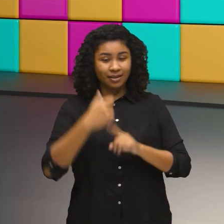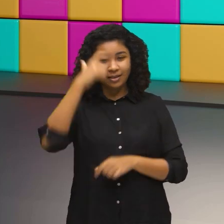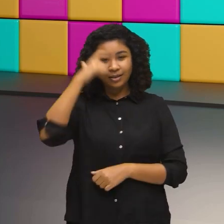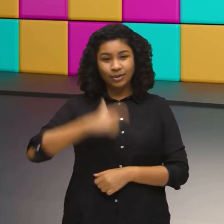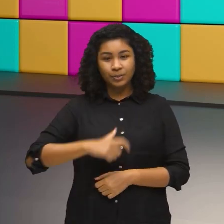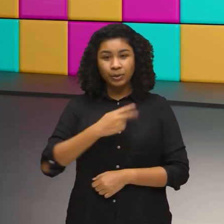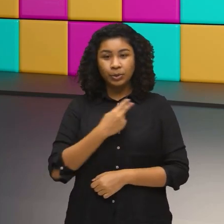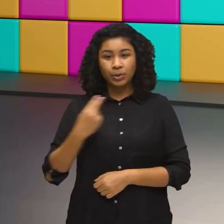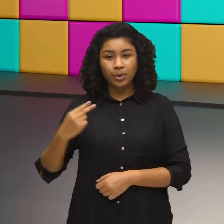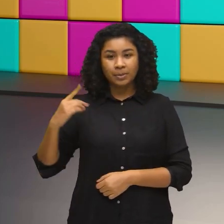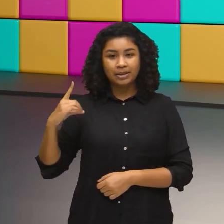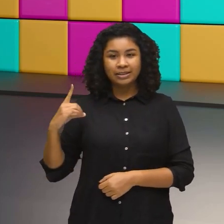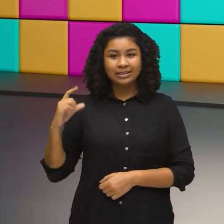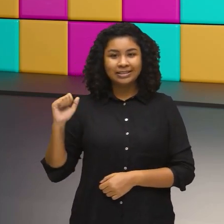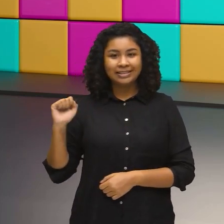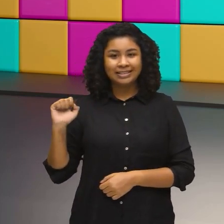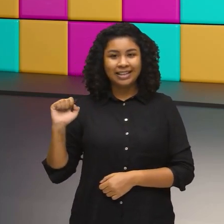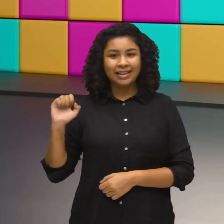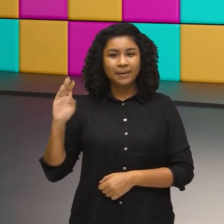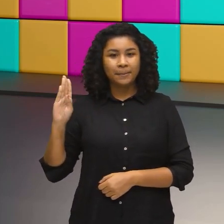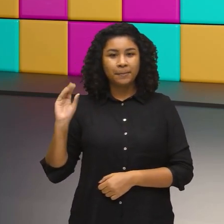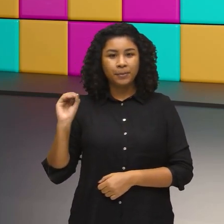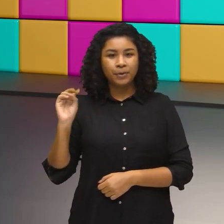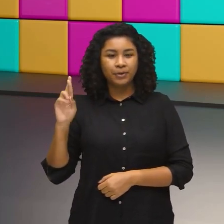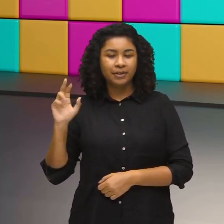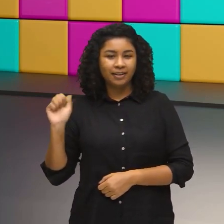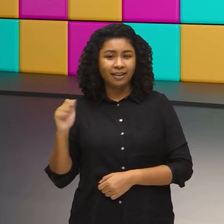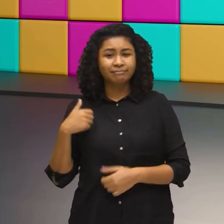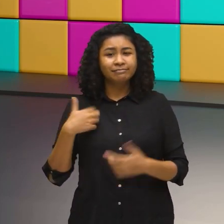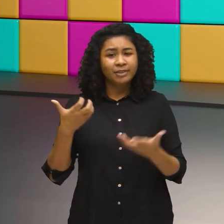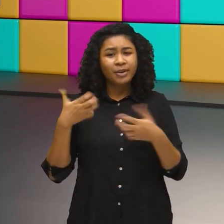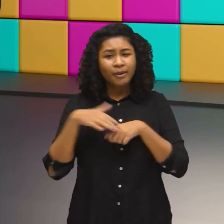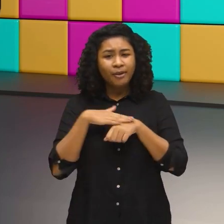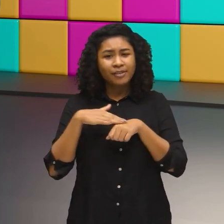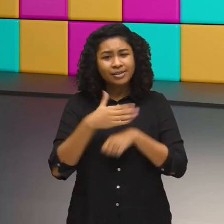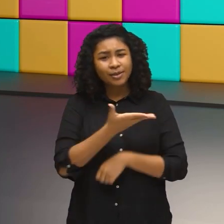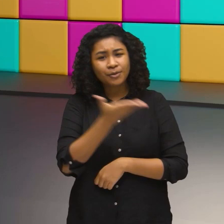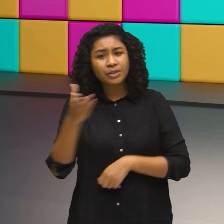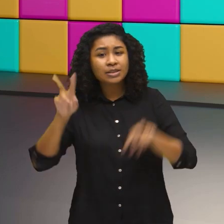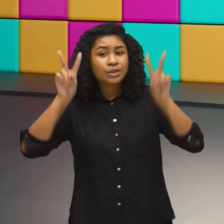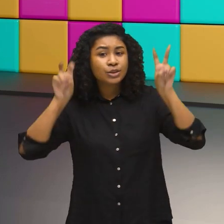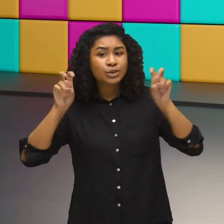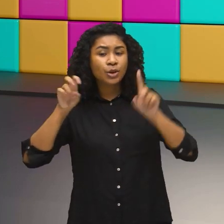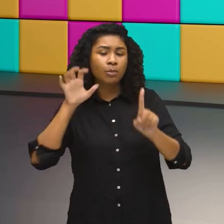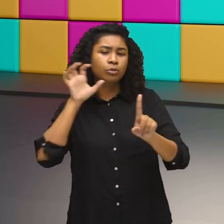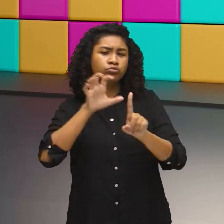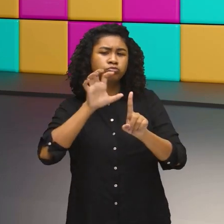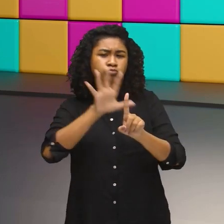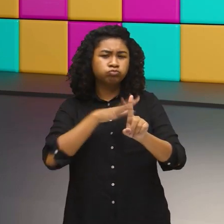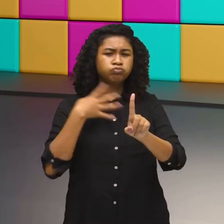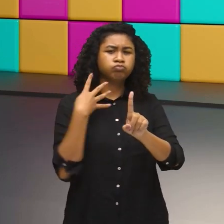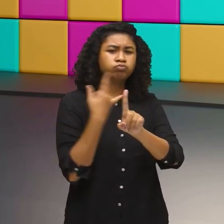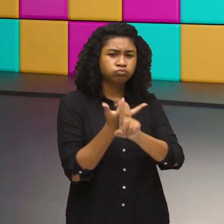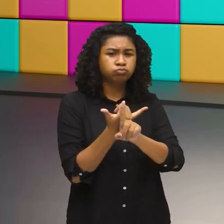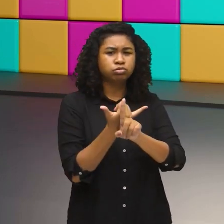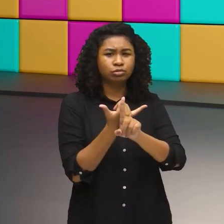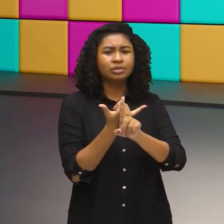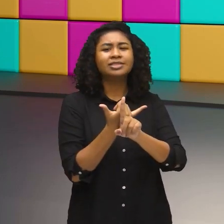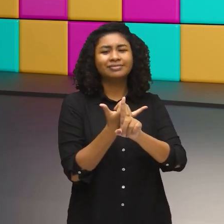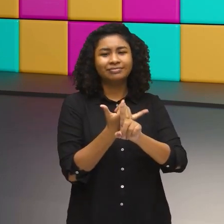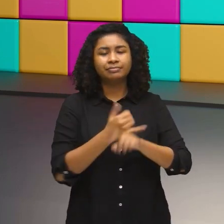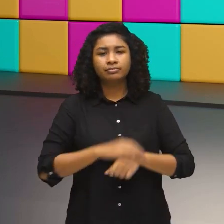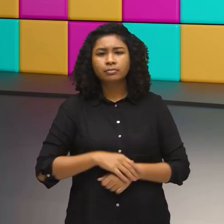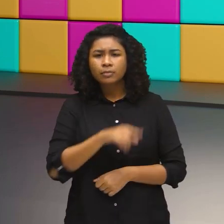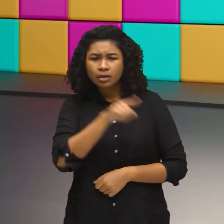e gostaria de conversar com vocês sobre o bullying, né? Como é que vocês entendem o bullying? O que você